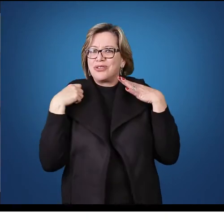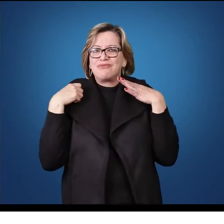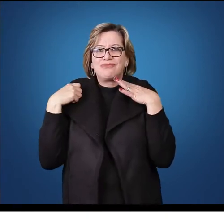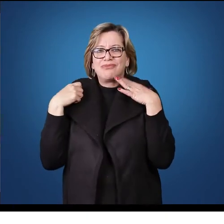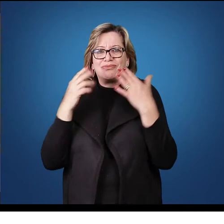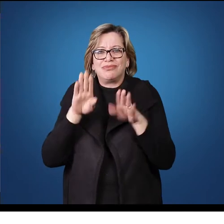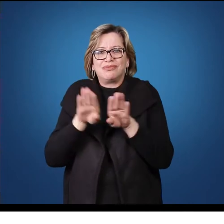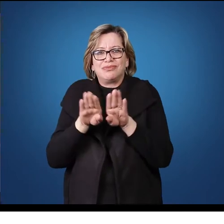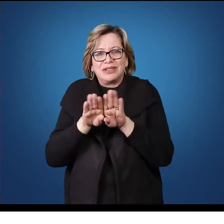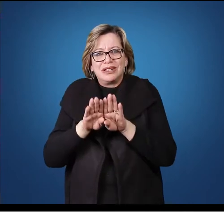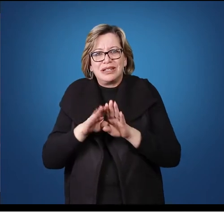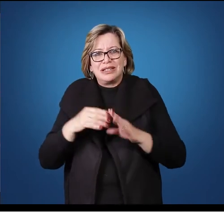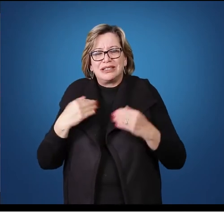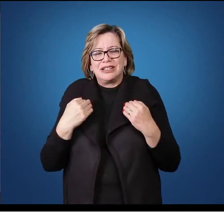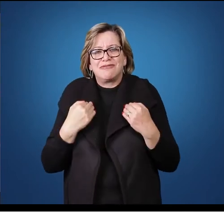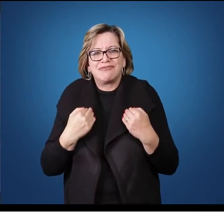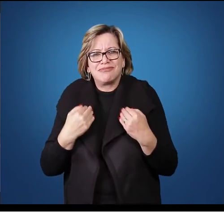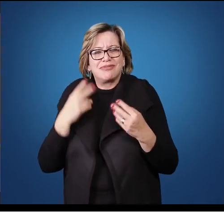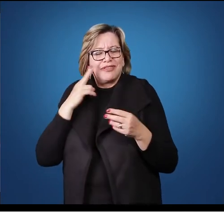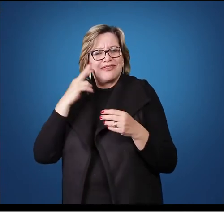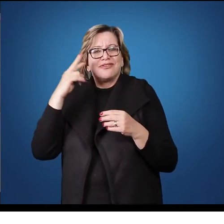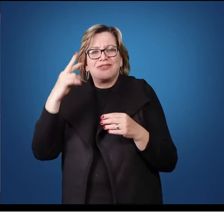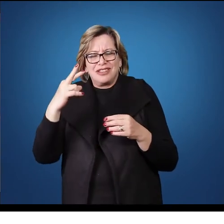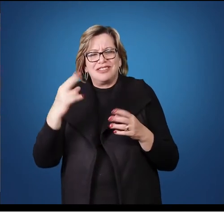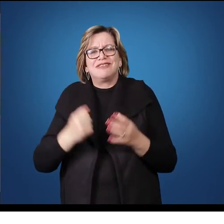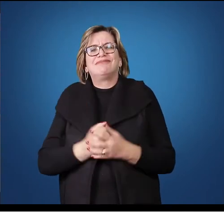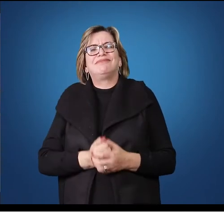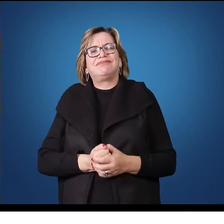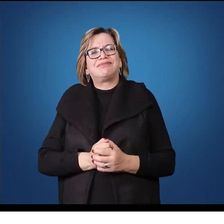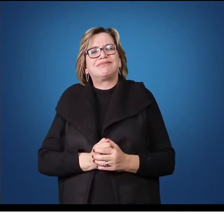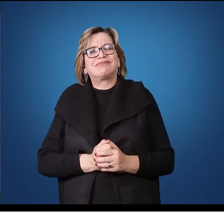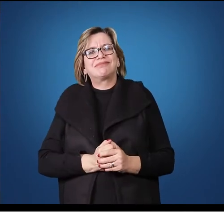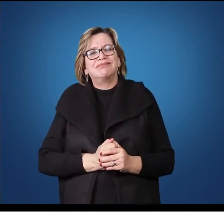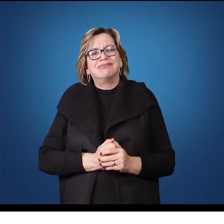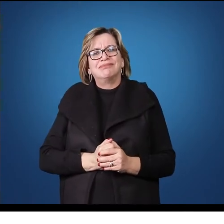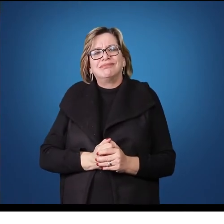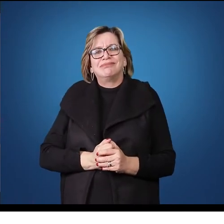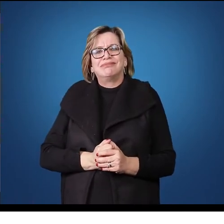Sempre colocando à frente. Isso.